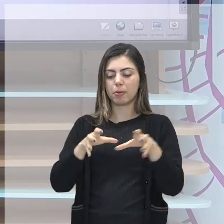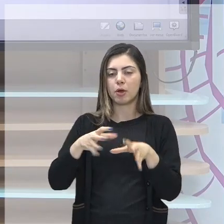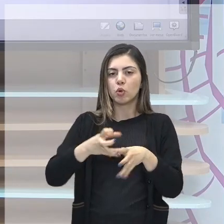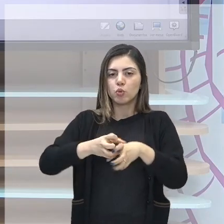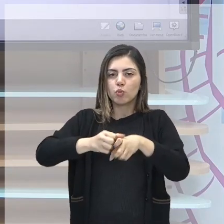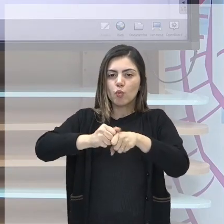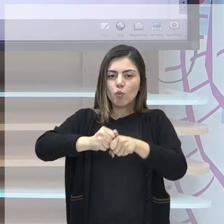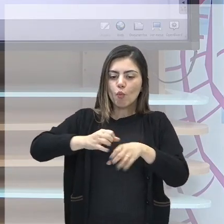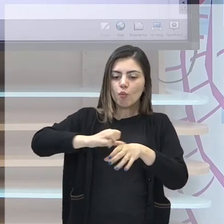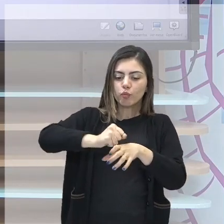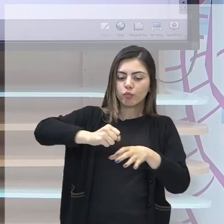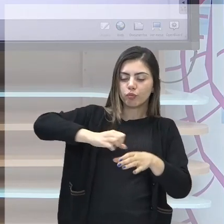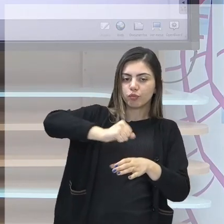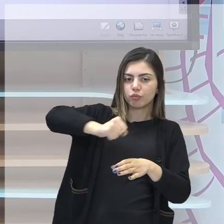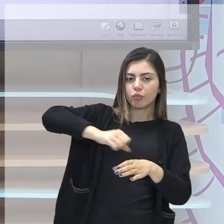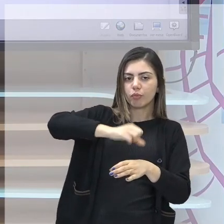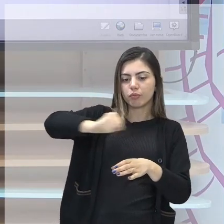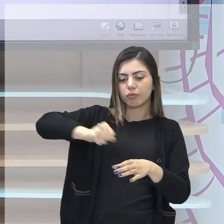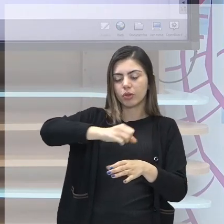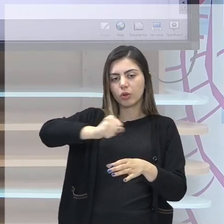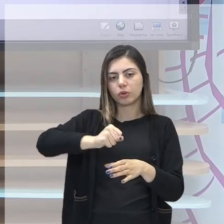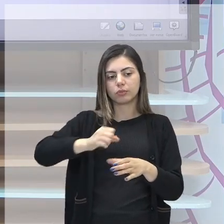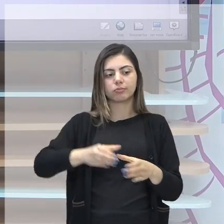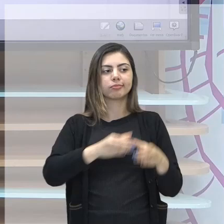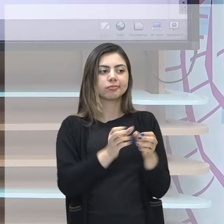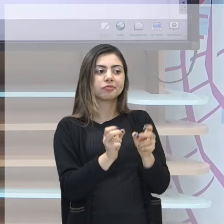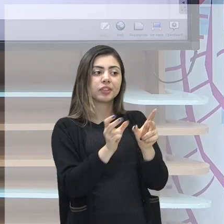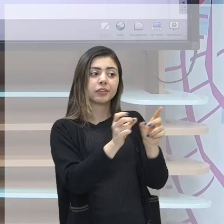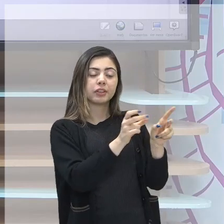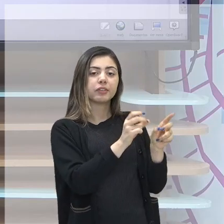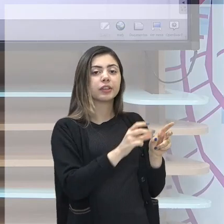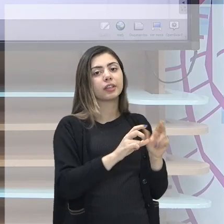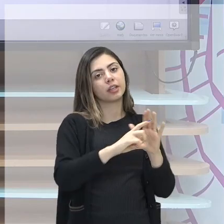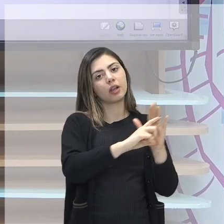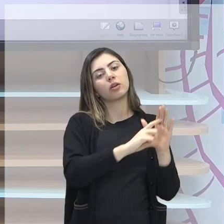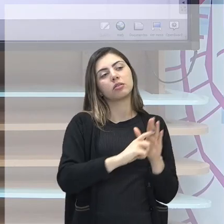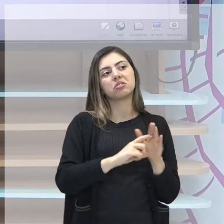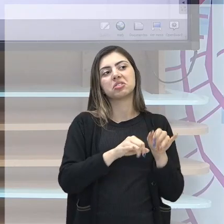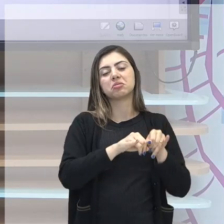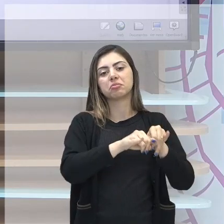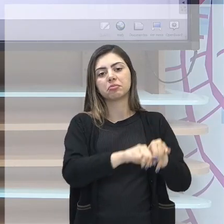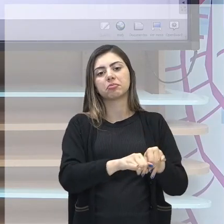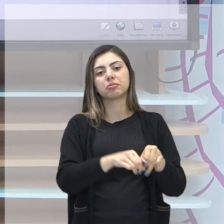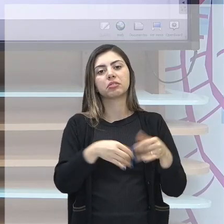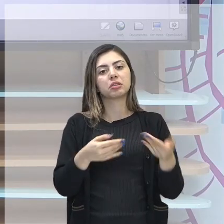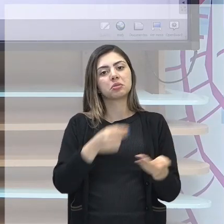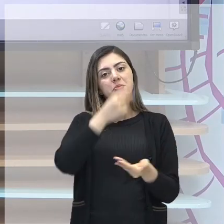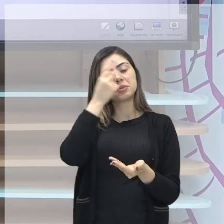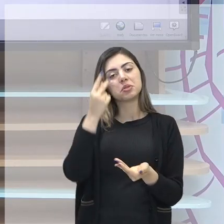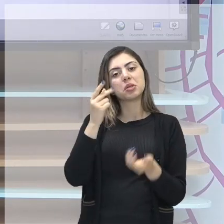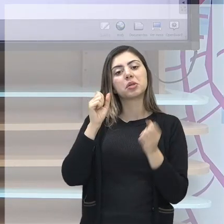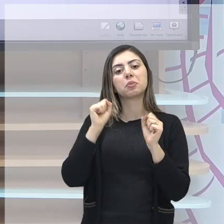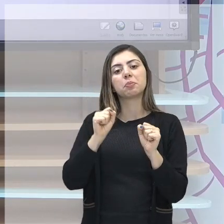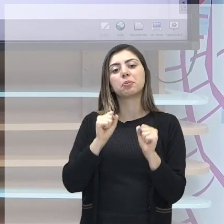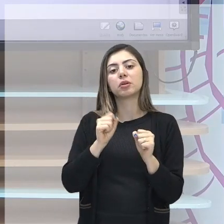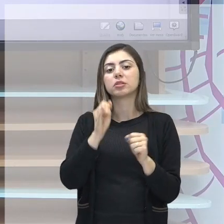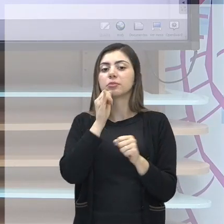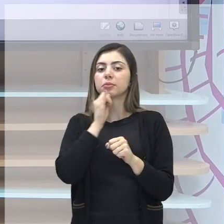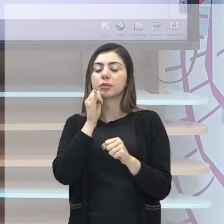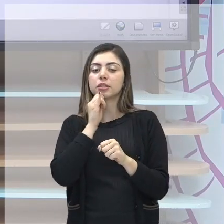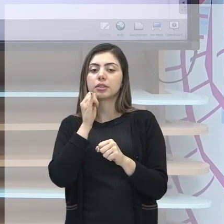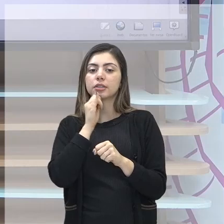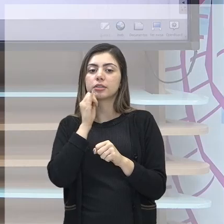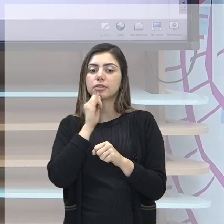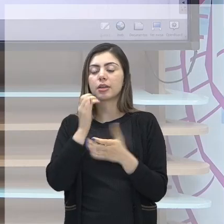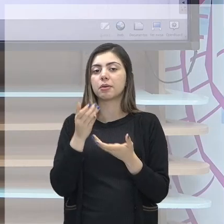suco, envasar e vender ali o suco nos supermercados, por exemplo, certo? Então a gente pode consumir in natura, por assim dizer,